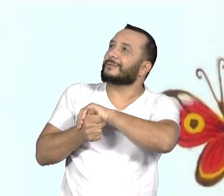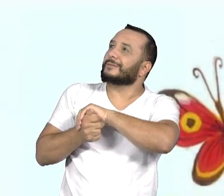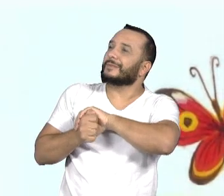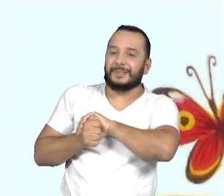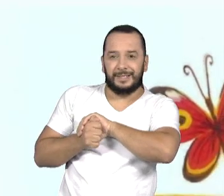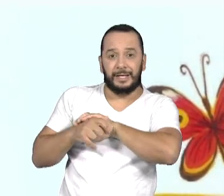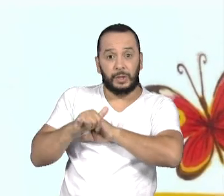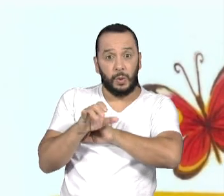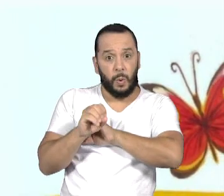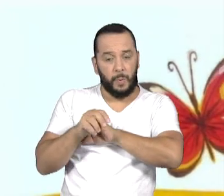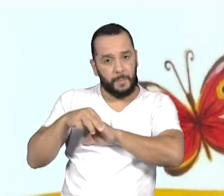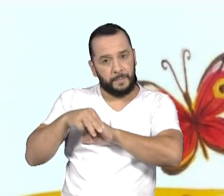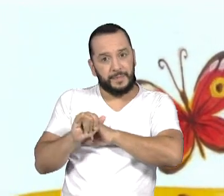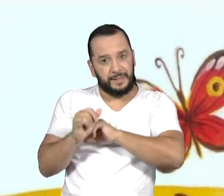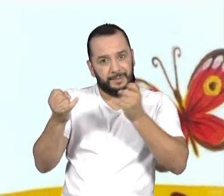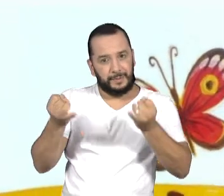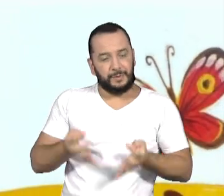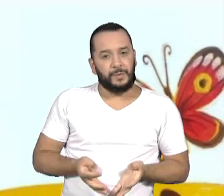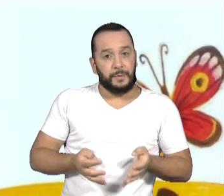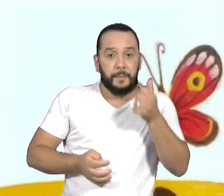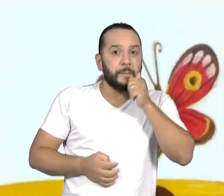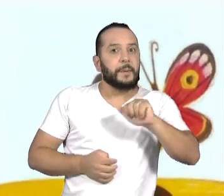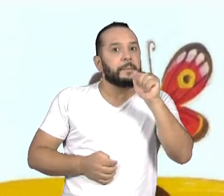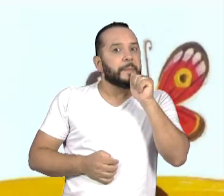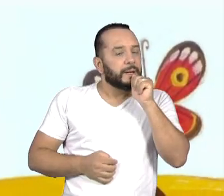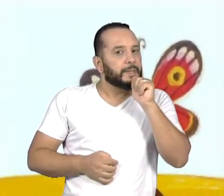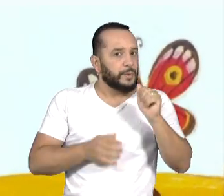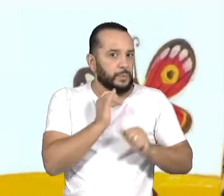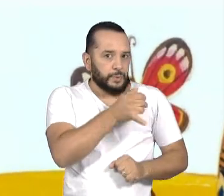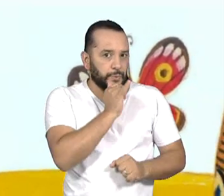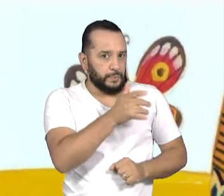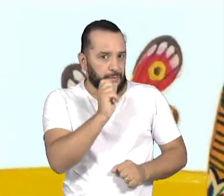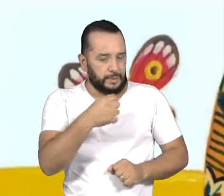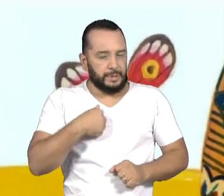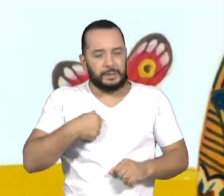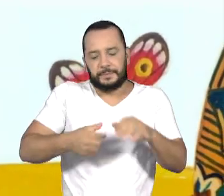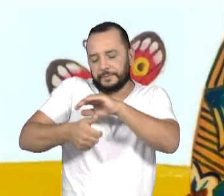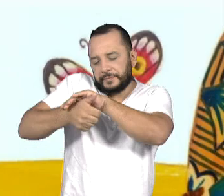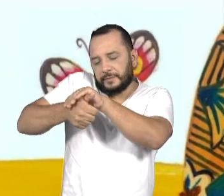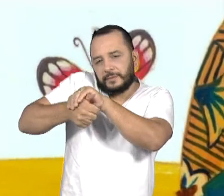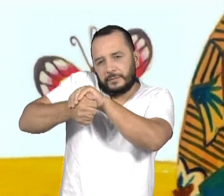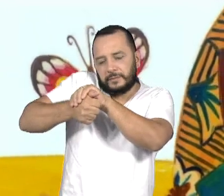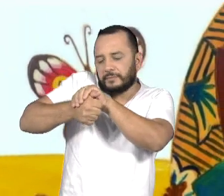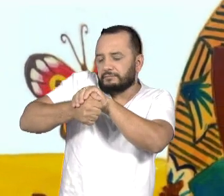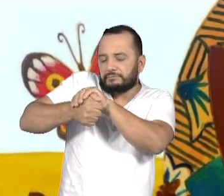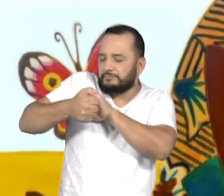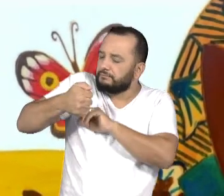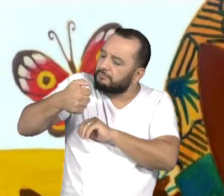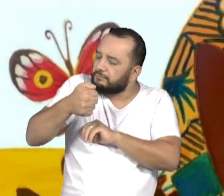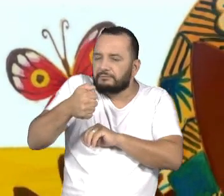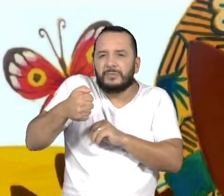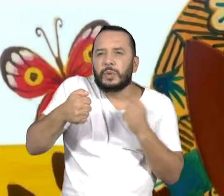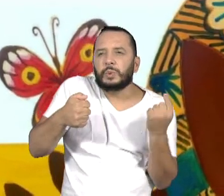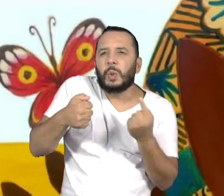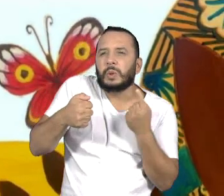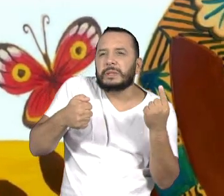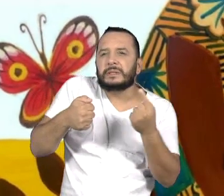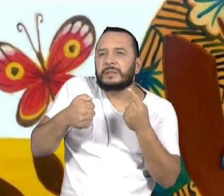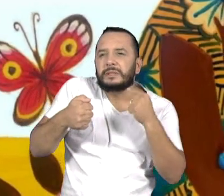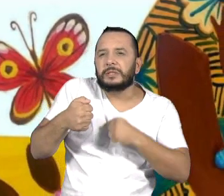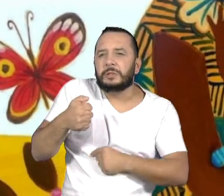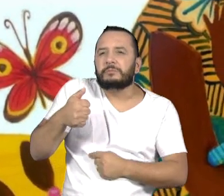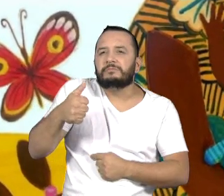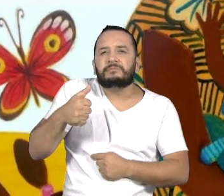a mãe começa a história o pequeno senhor tartaruga é muito sozinho noite após noite ele